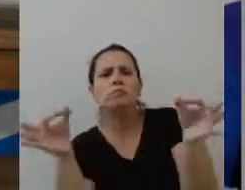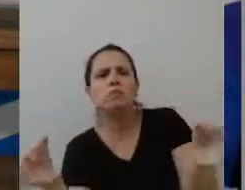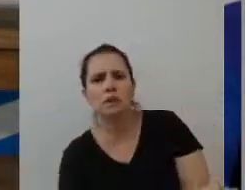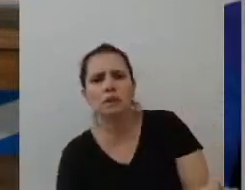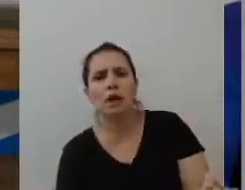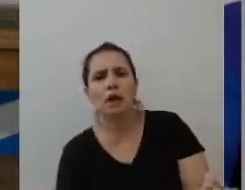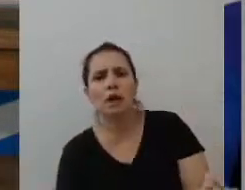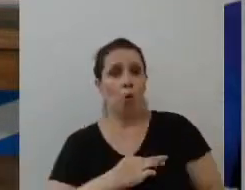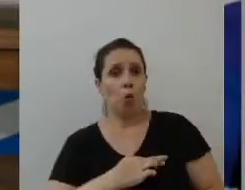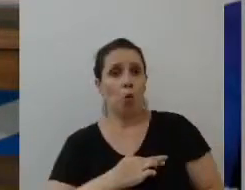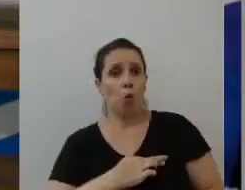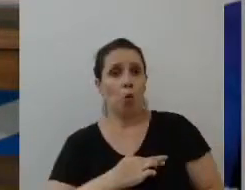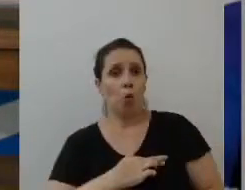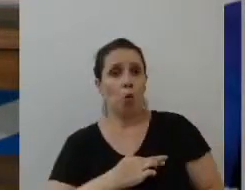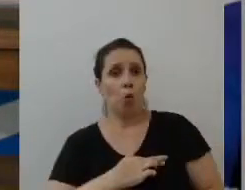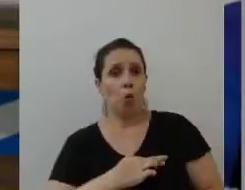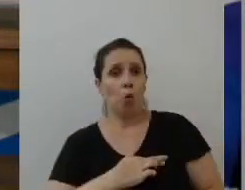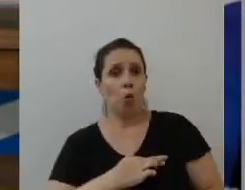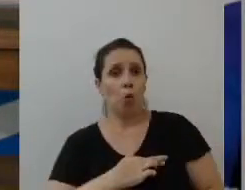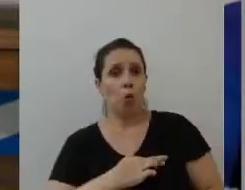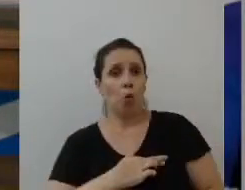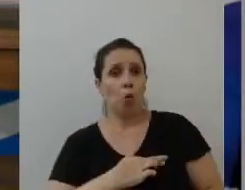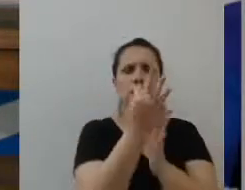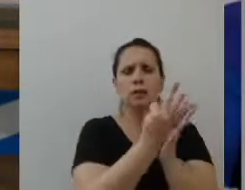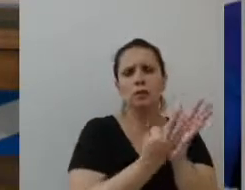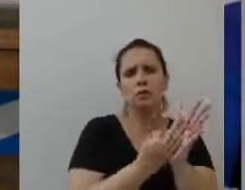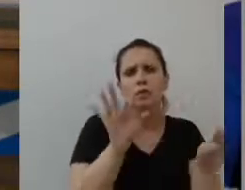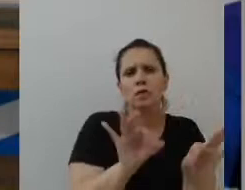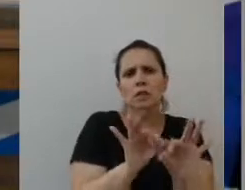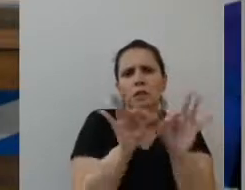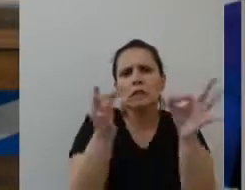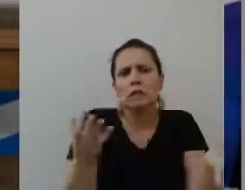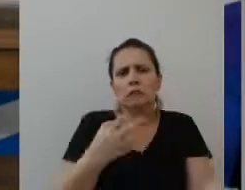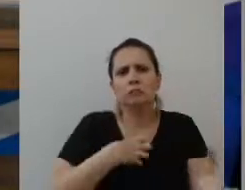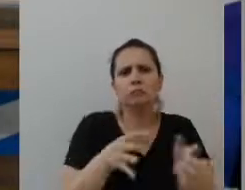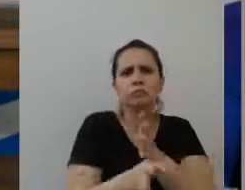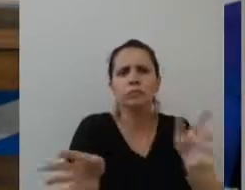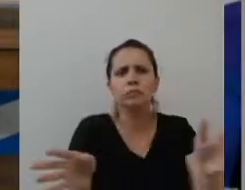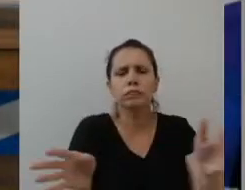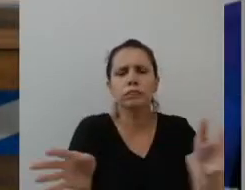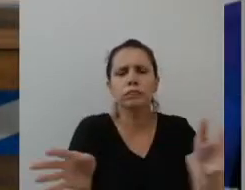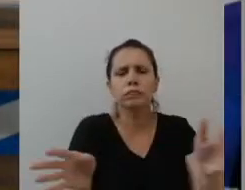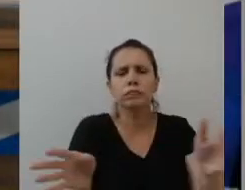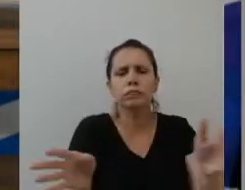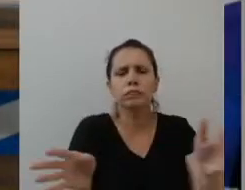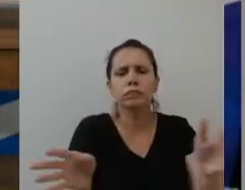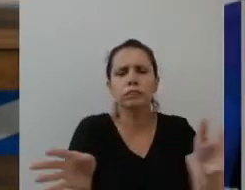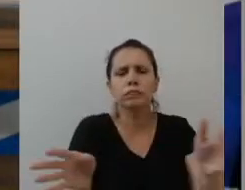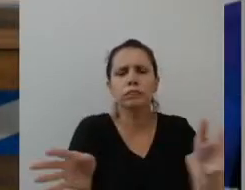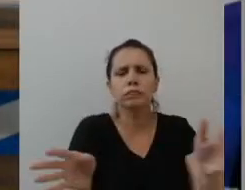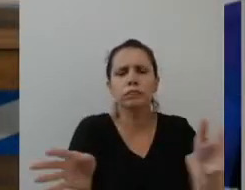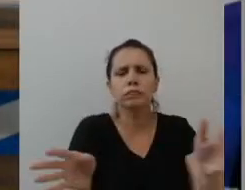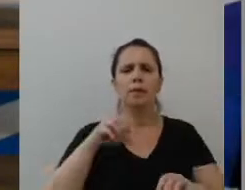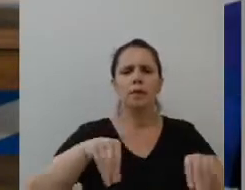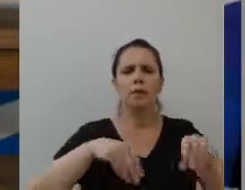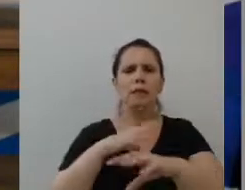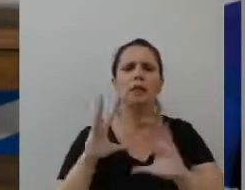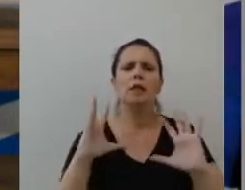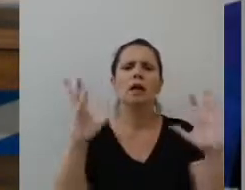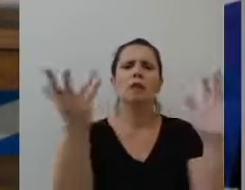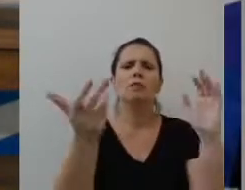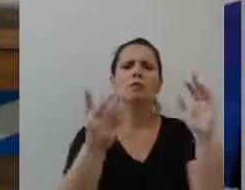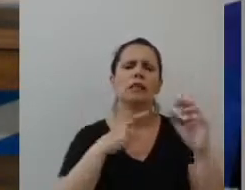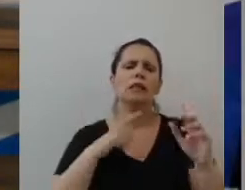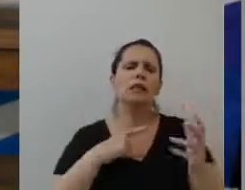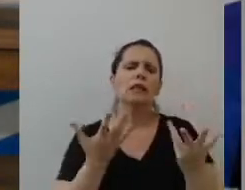uma literatura que traz um texto simples, acessível, beleza? Segunda parte do poema ele diz, minha terra tem